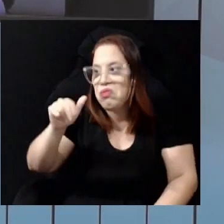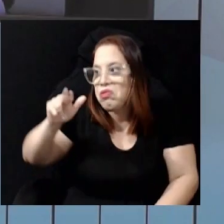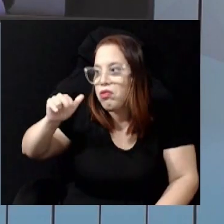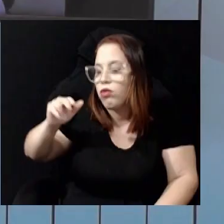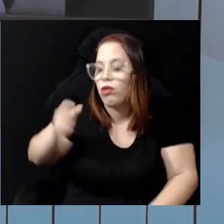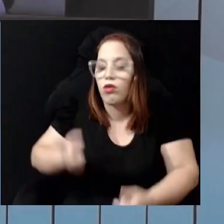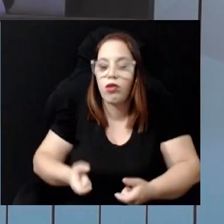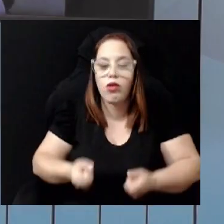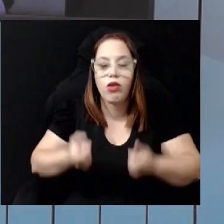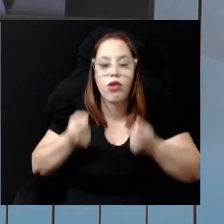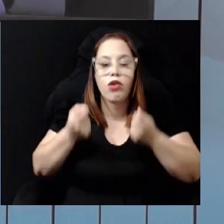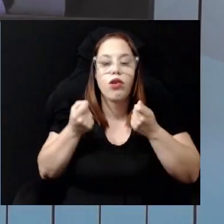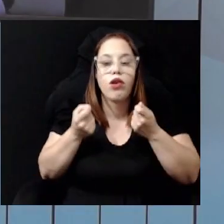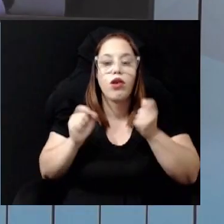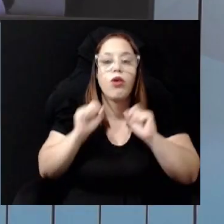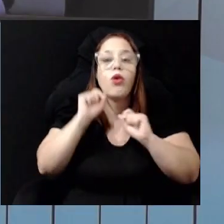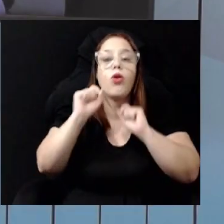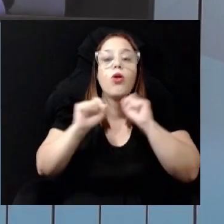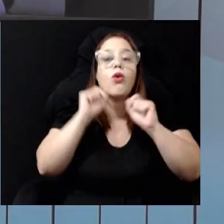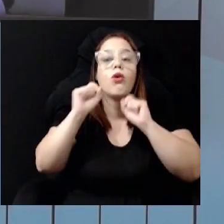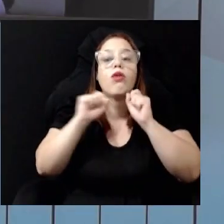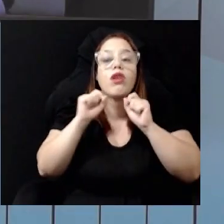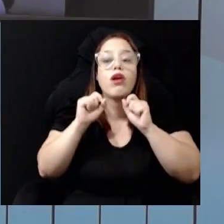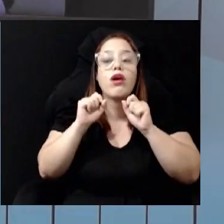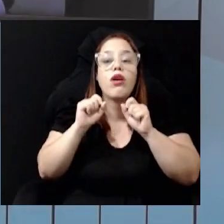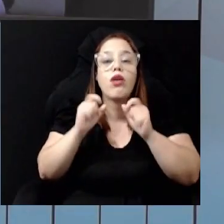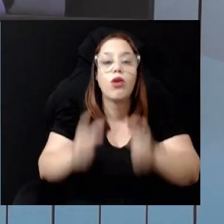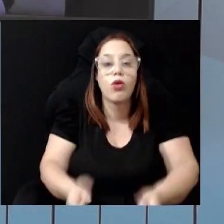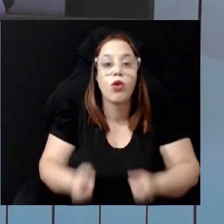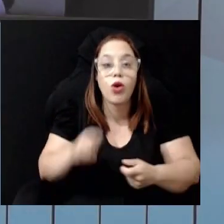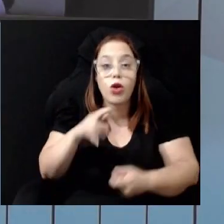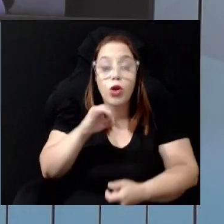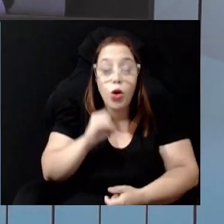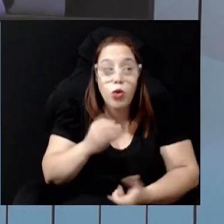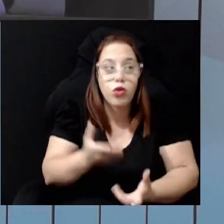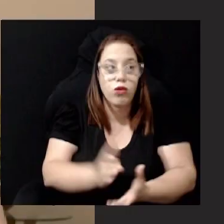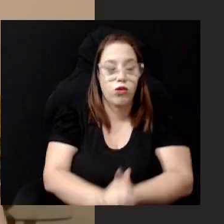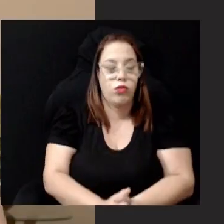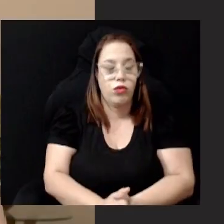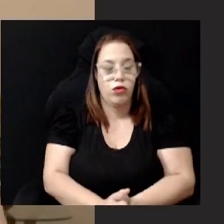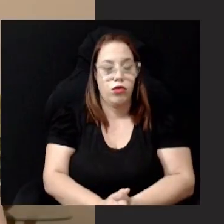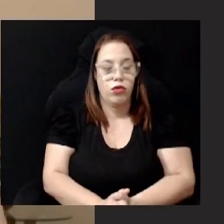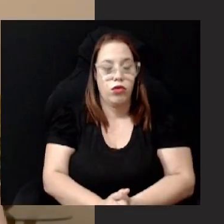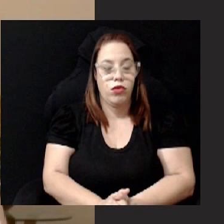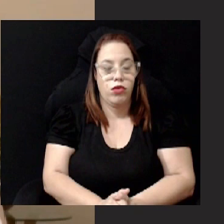desse tipo de câncer. O que é o câncer ósseo?